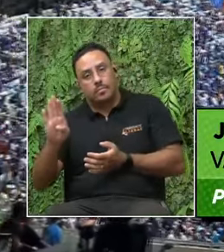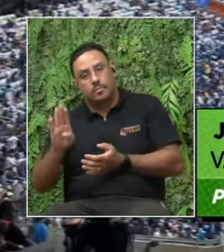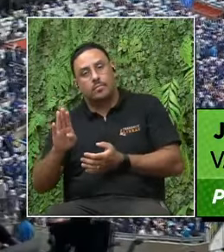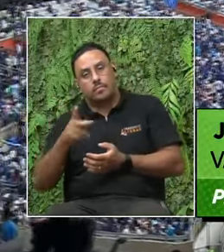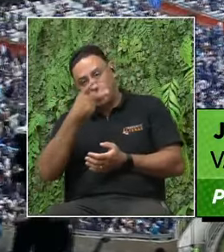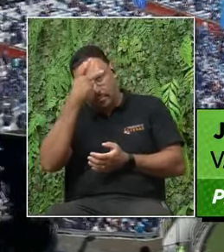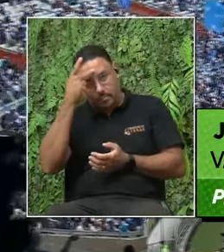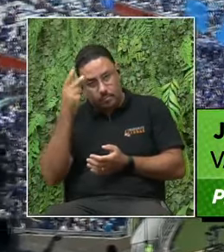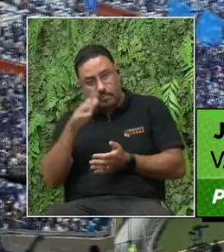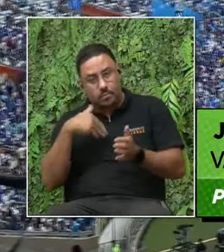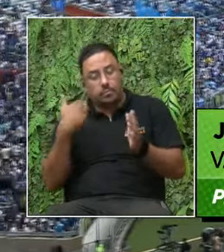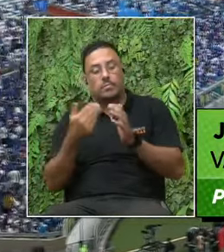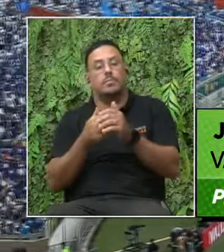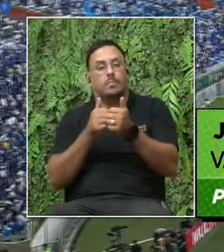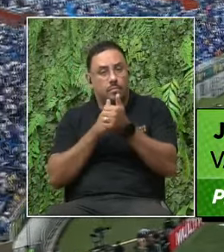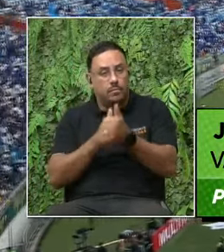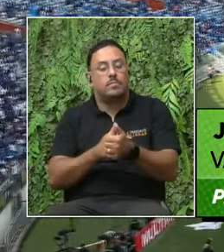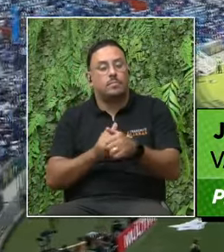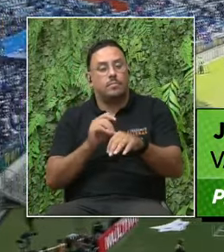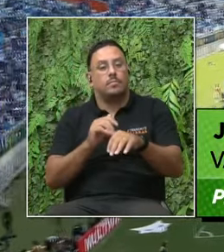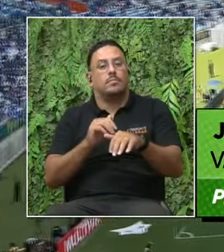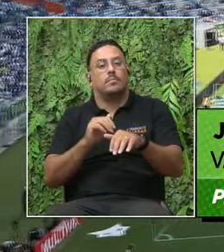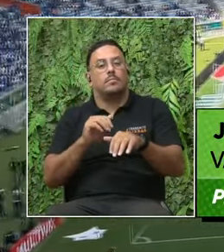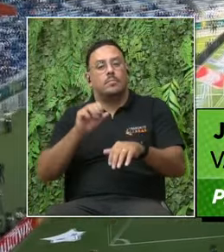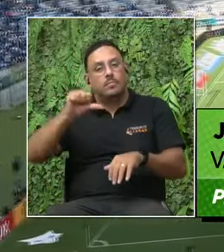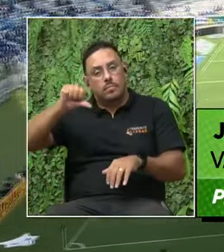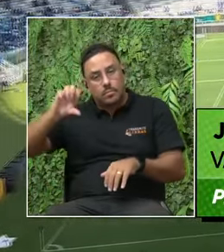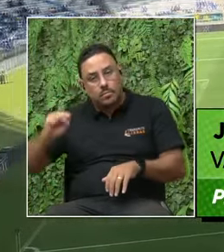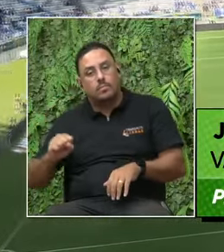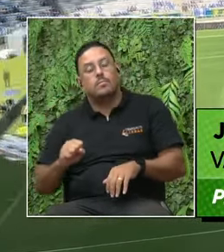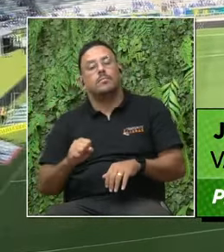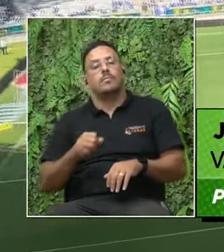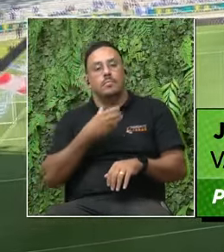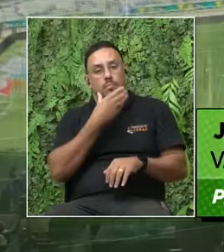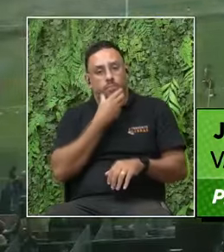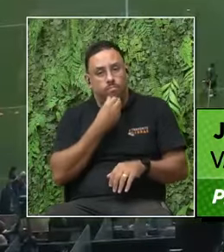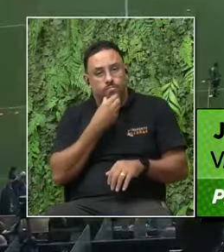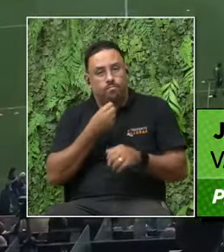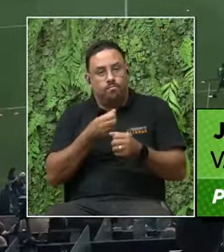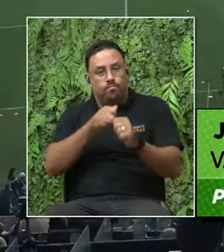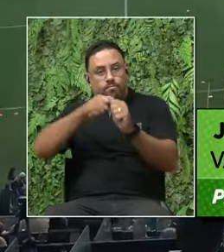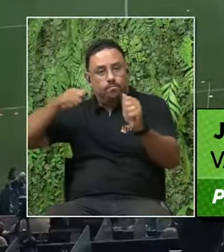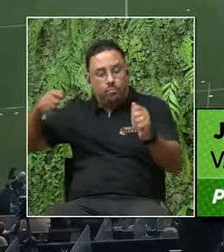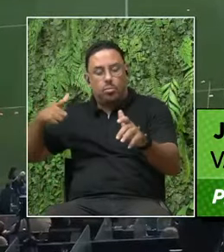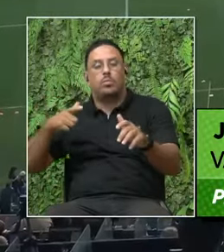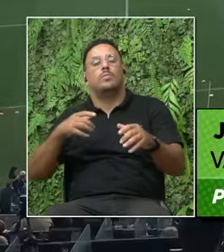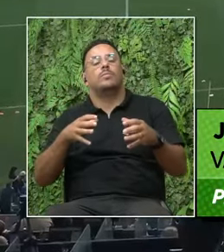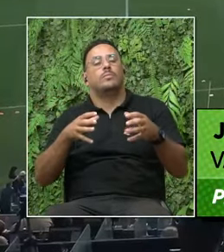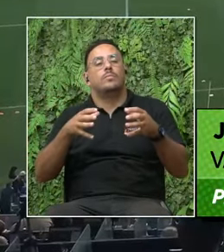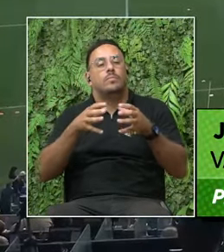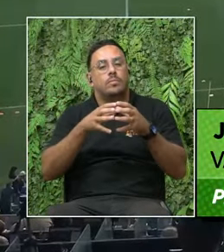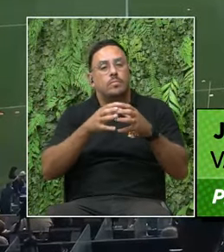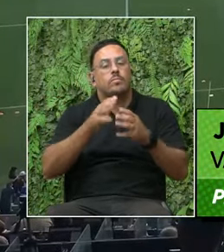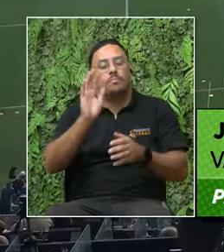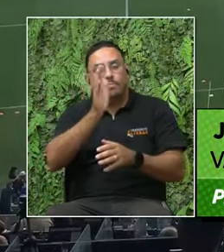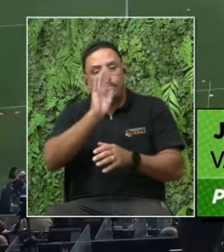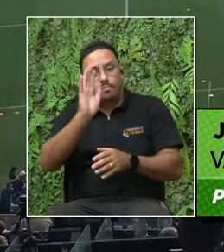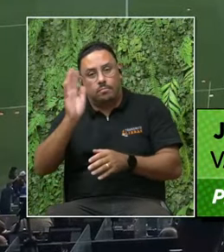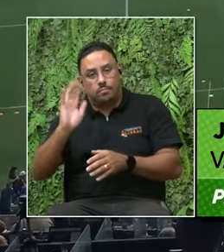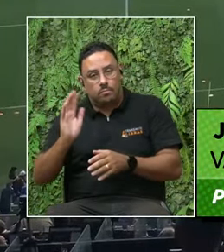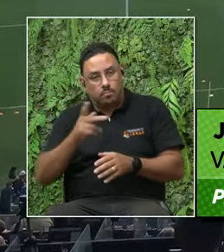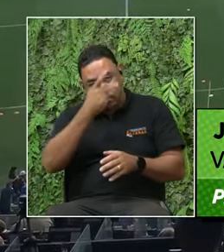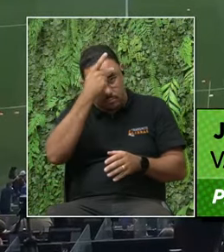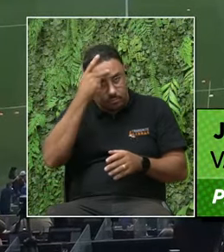Rádio 98 os fotógrafos ali o Marcelo morena no meio-campo a turma ali fazendo a despedida do